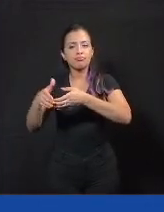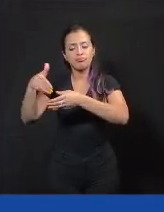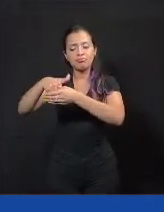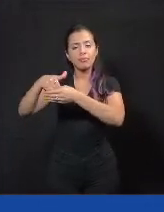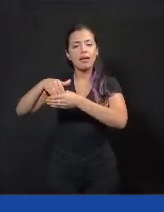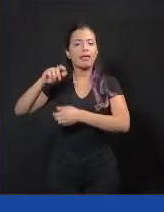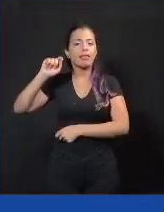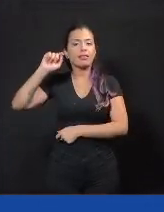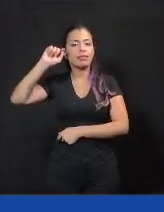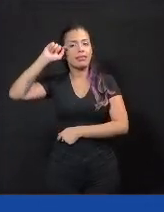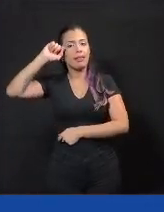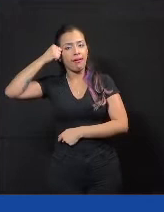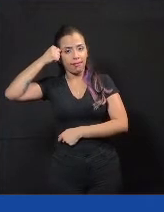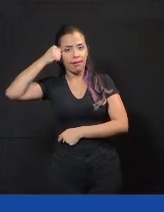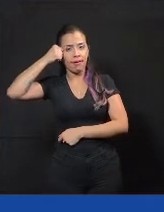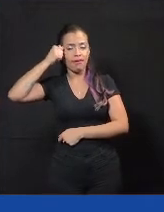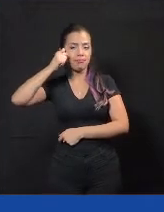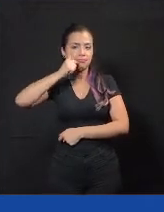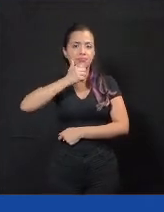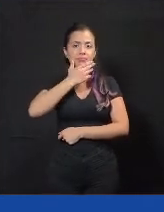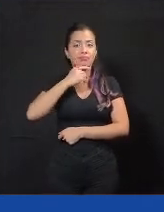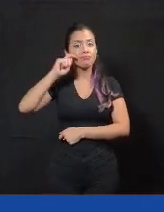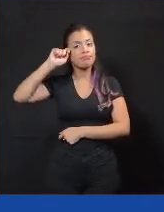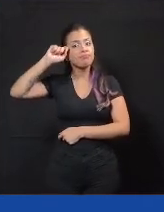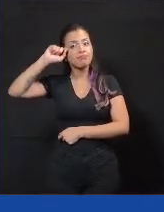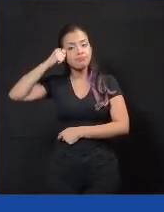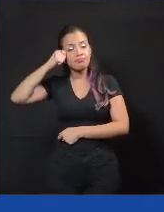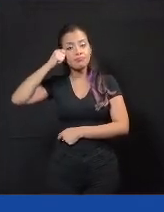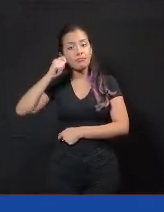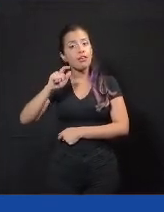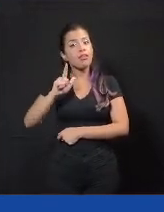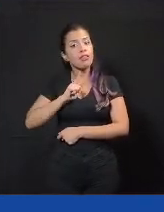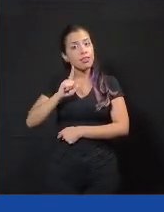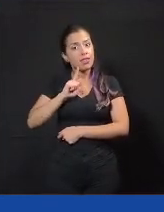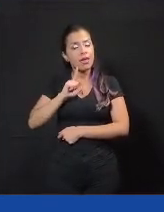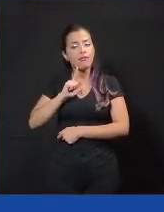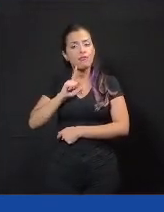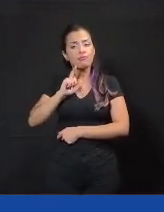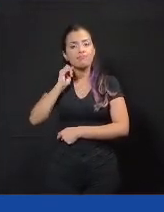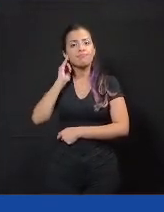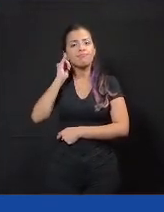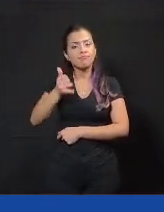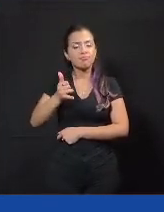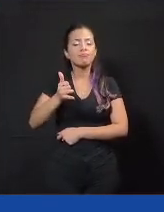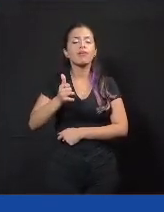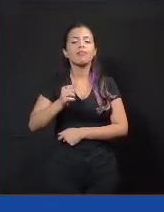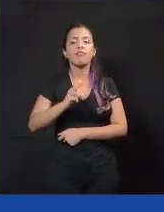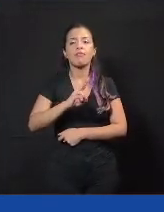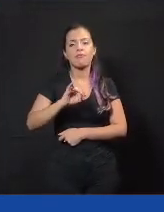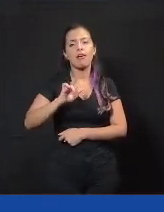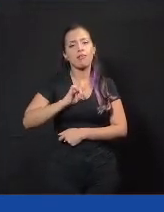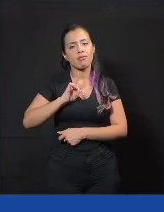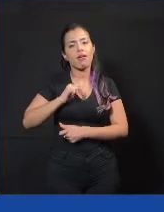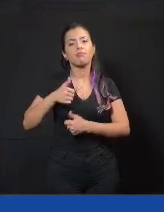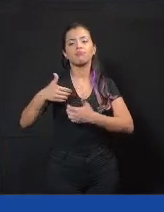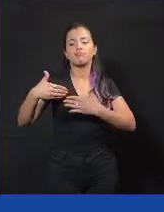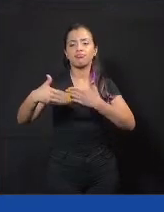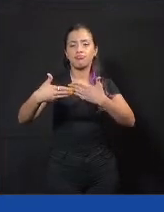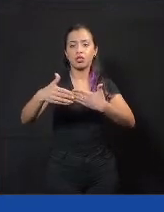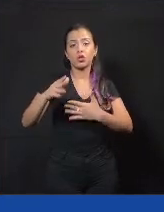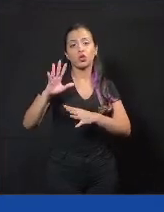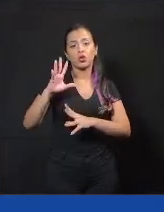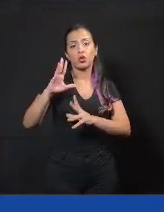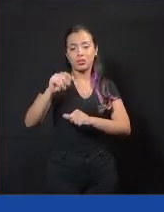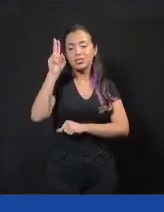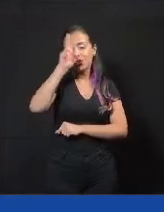disputas eleitorais, acabou produzindo uma fala que, com certeza, vai entrar nos anais, da história. Ele